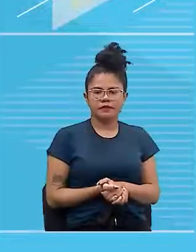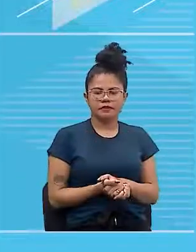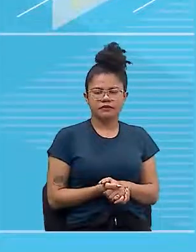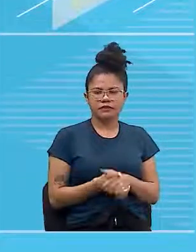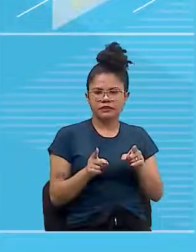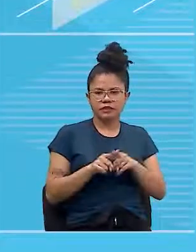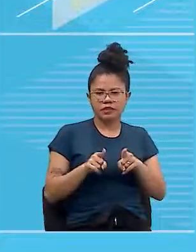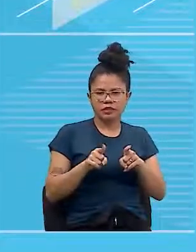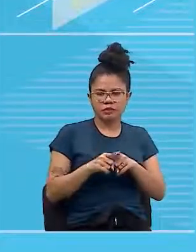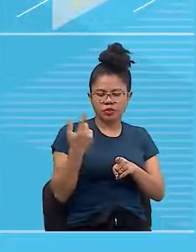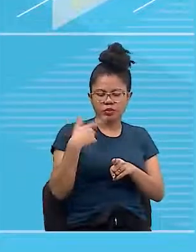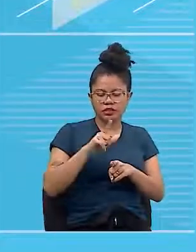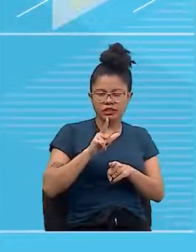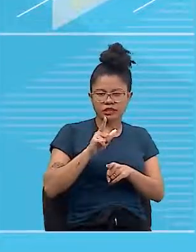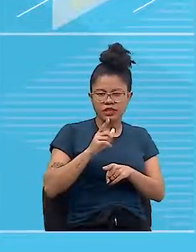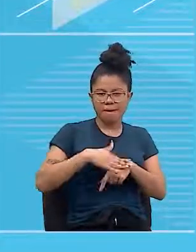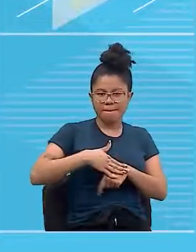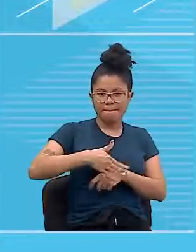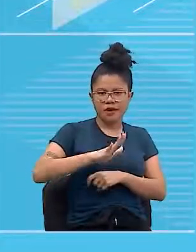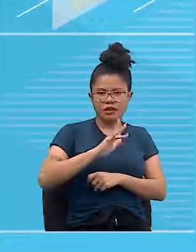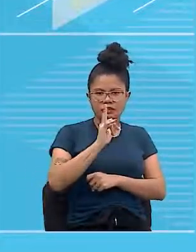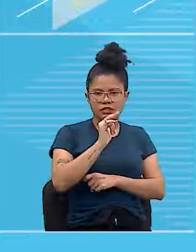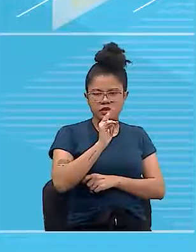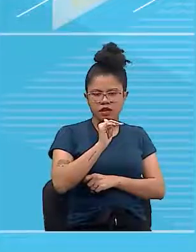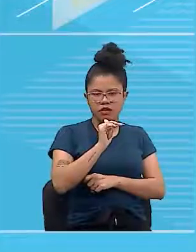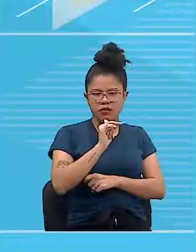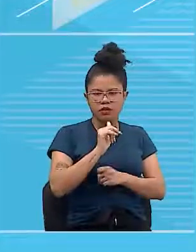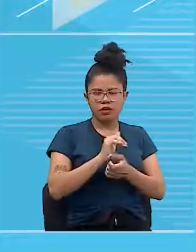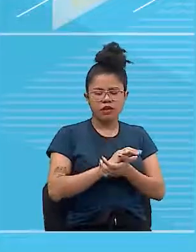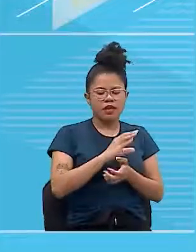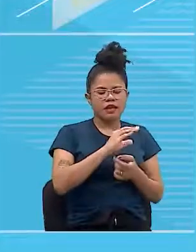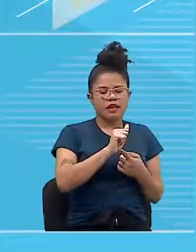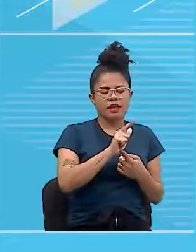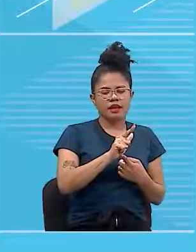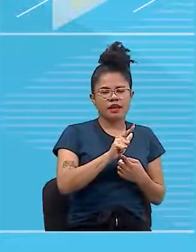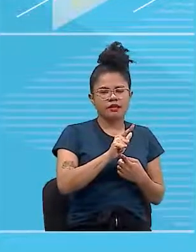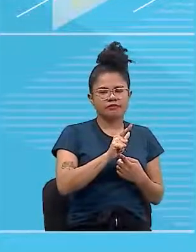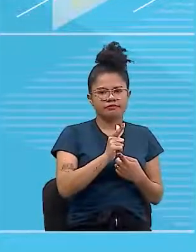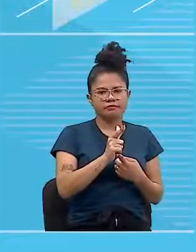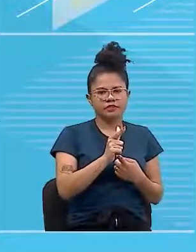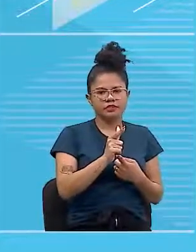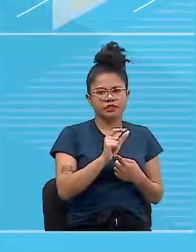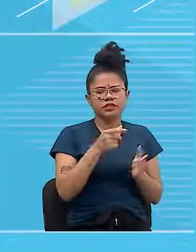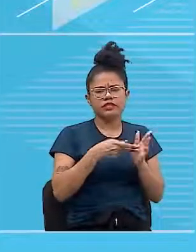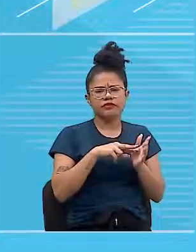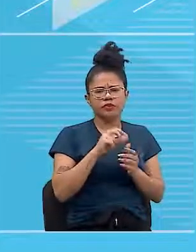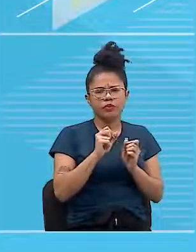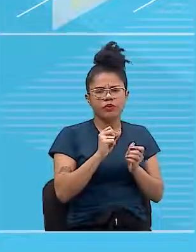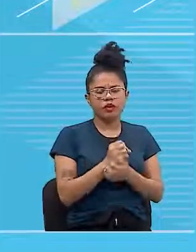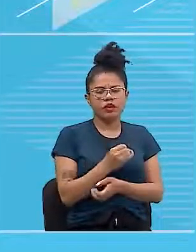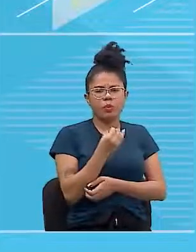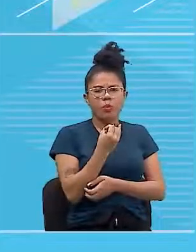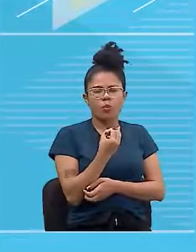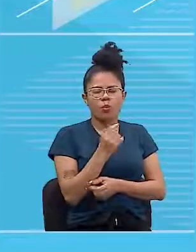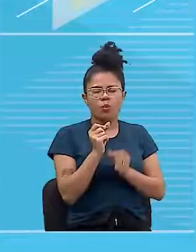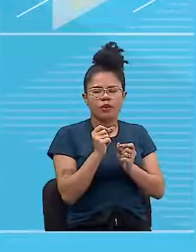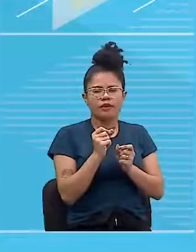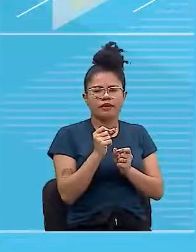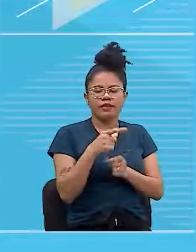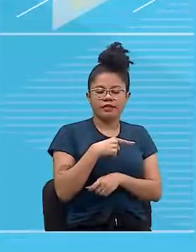água então a caloria a quantidade de energia